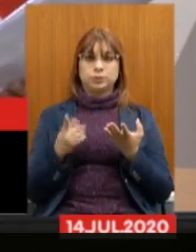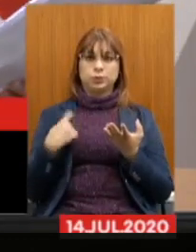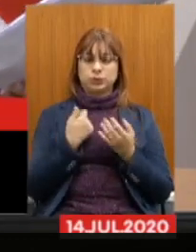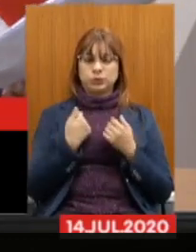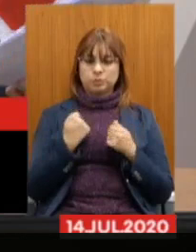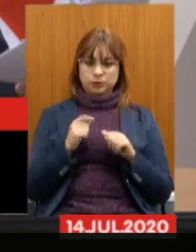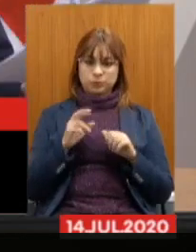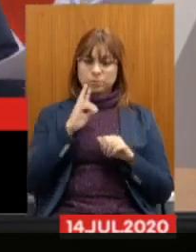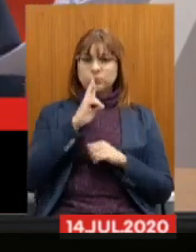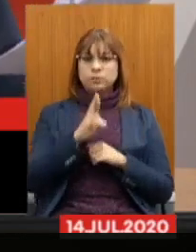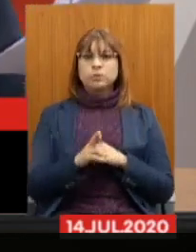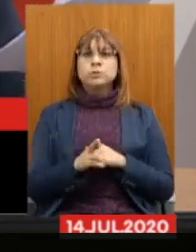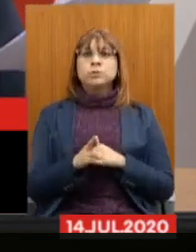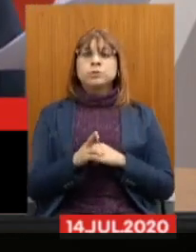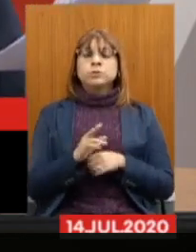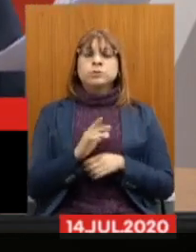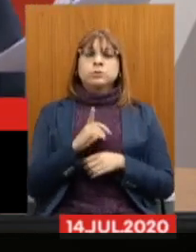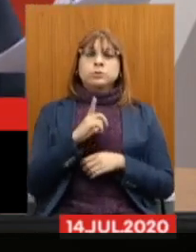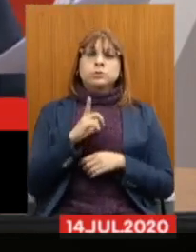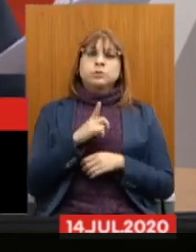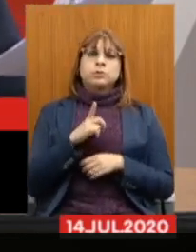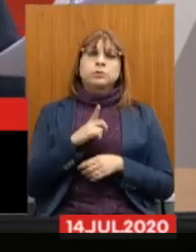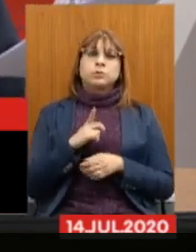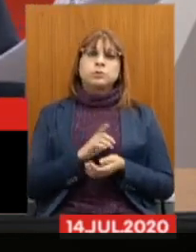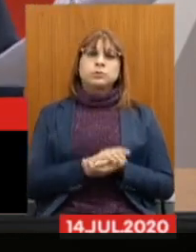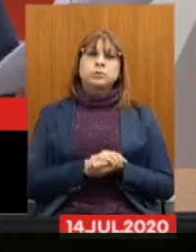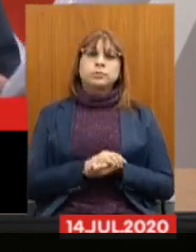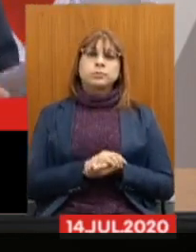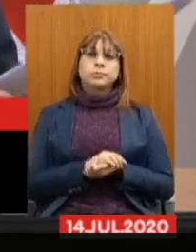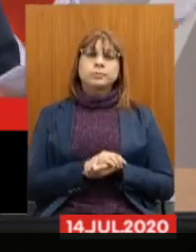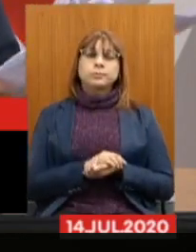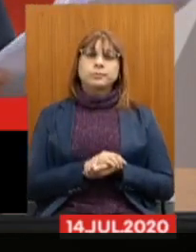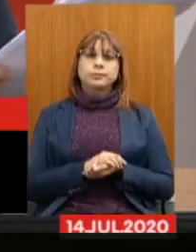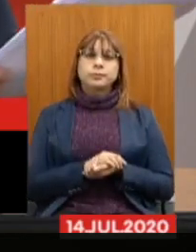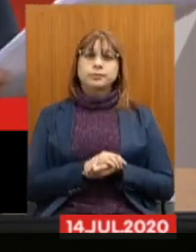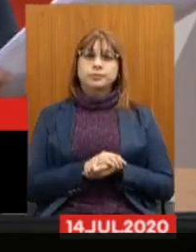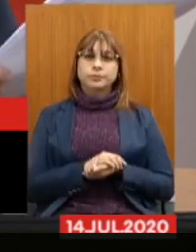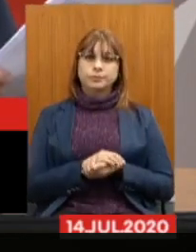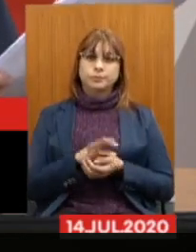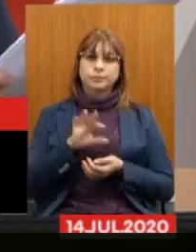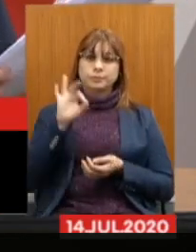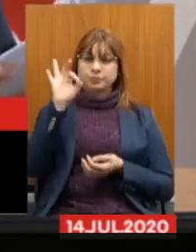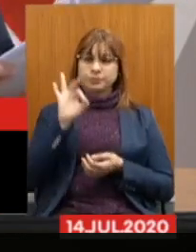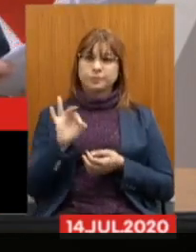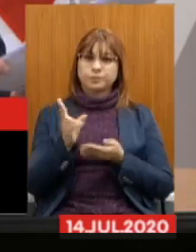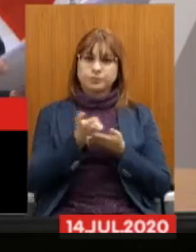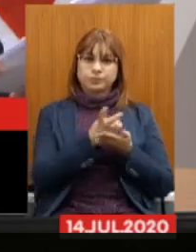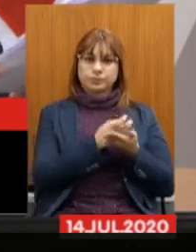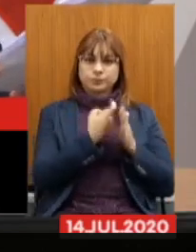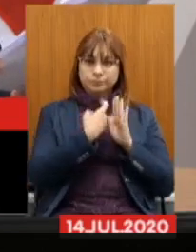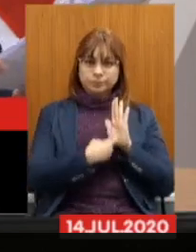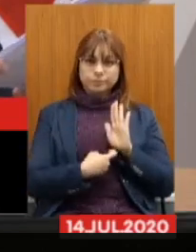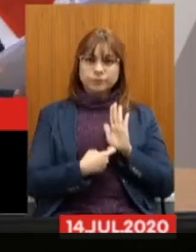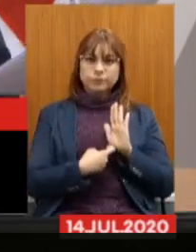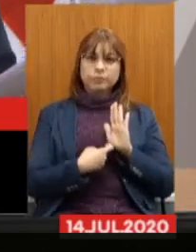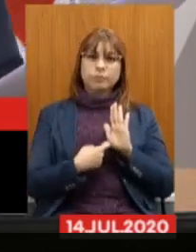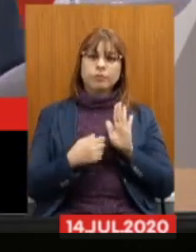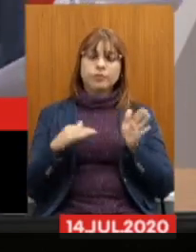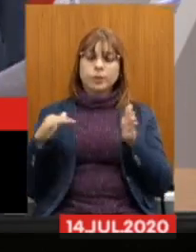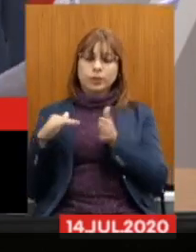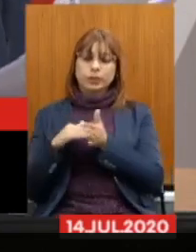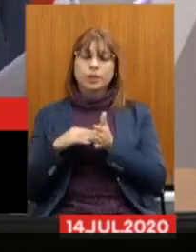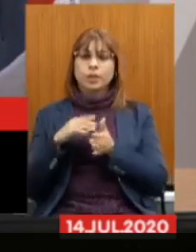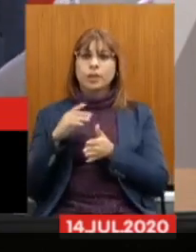responder, nós temos, desde as alíquotas até as regras de